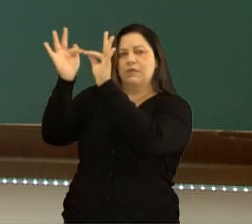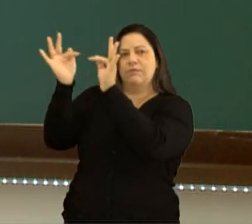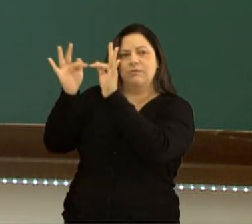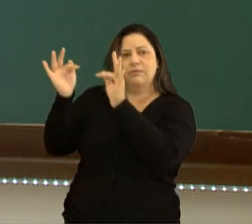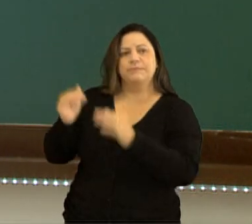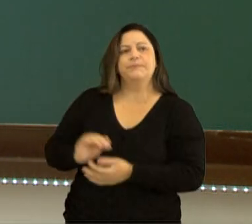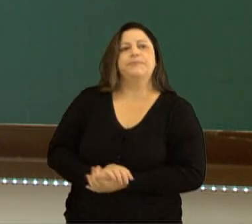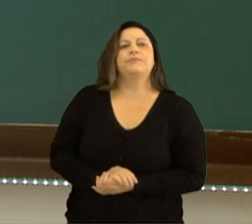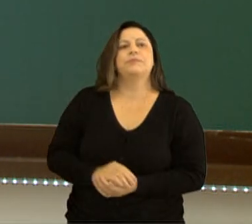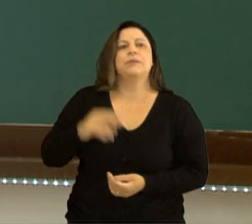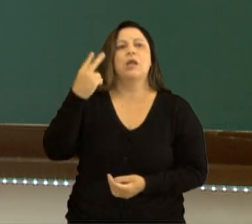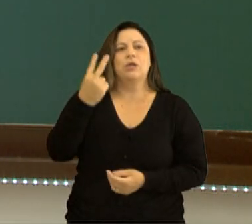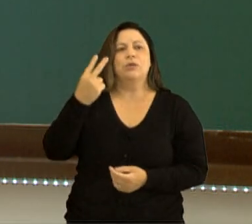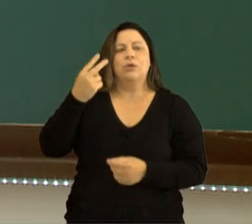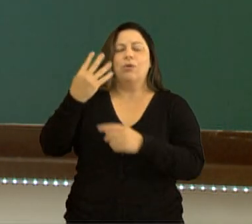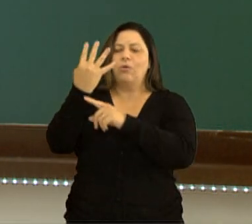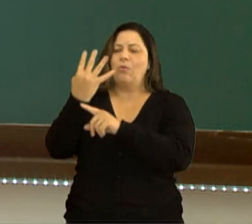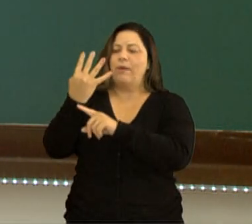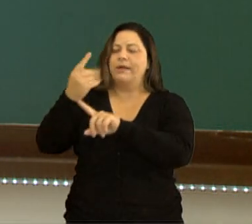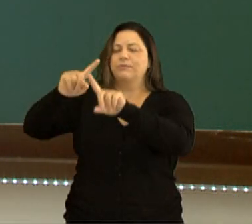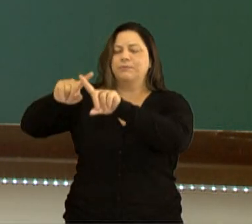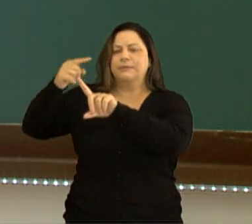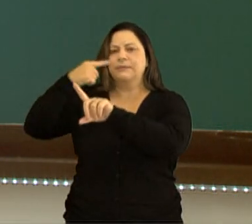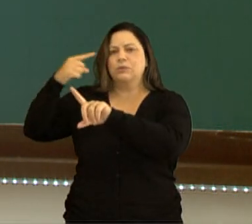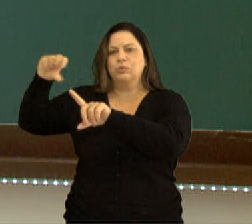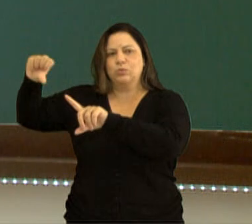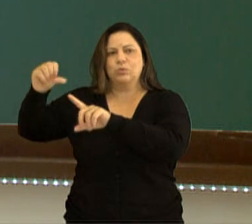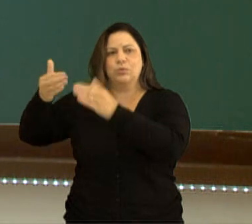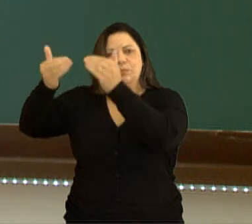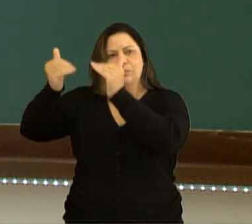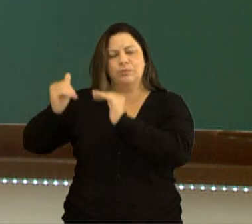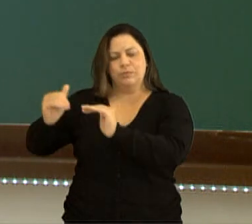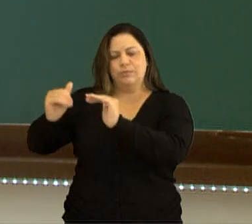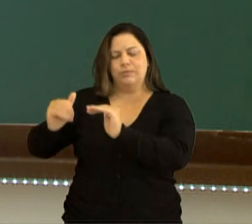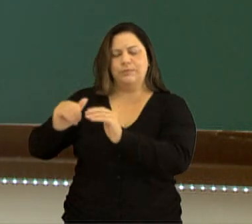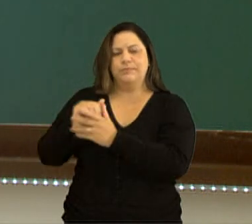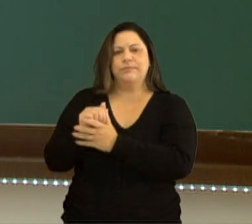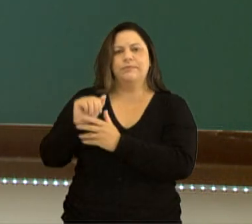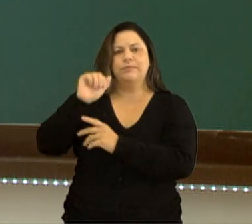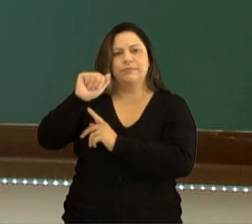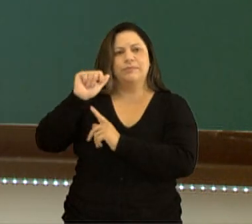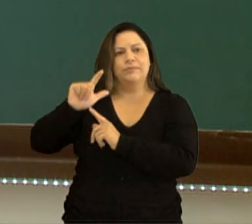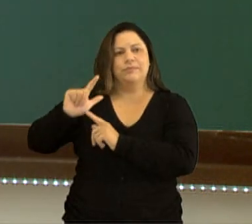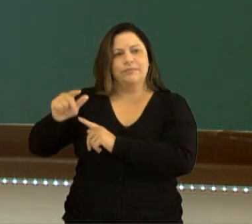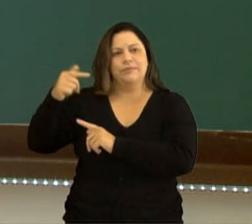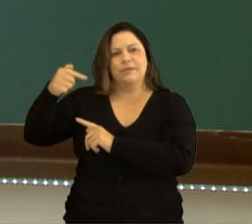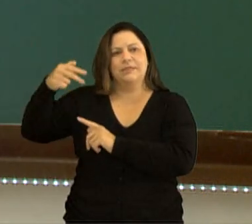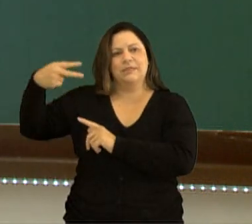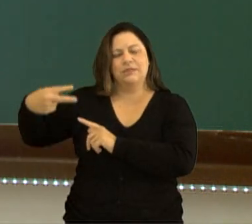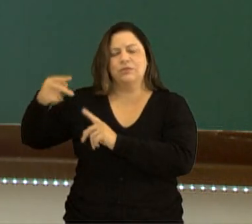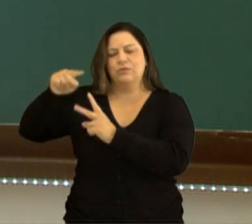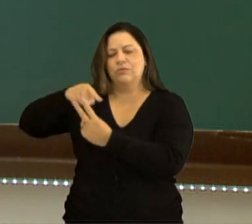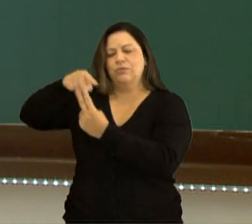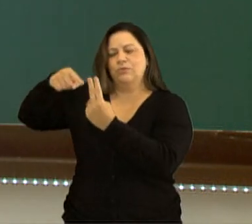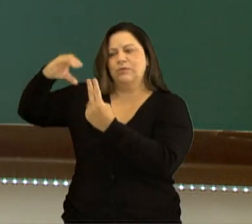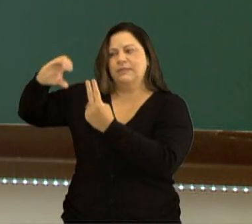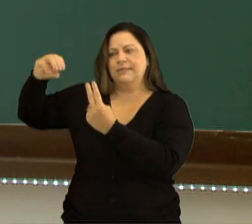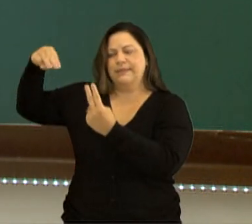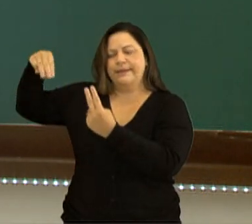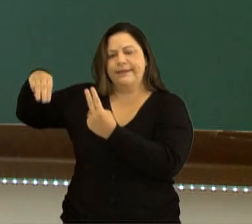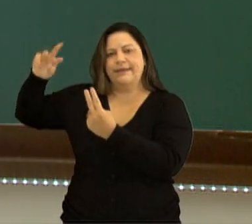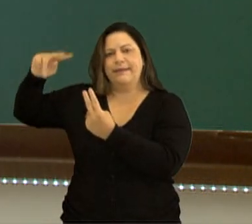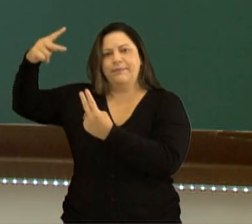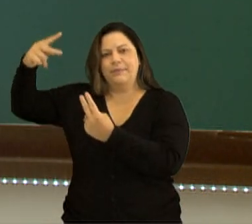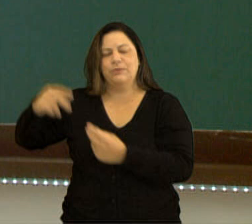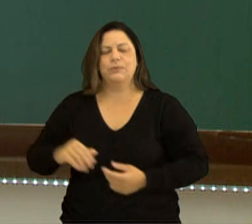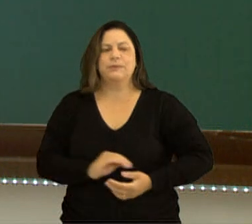9, 72 π centímetros cúbicos. Aquela questão do π, a mesma coisa que eu falei na